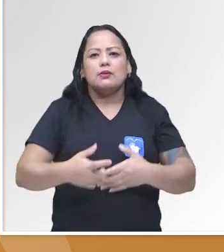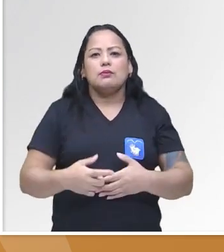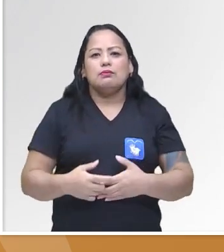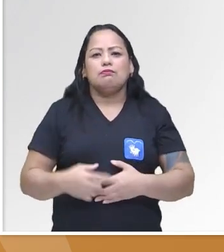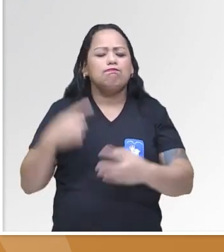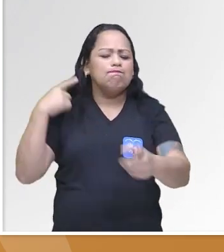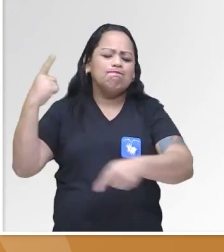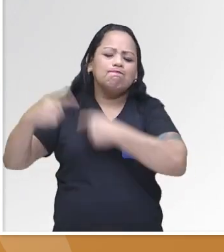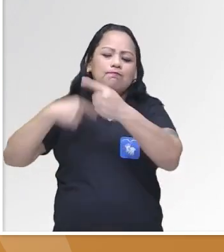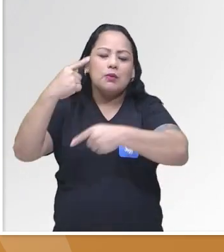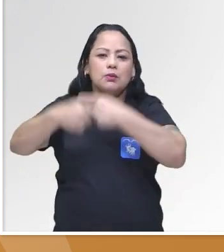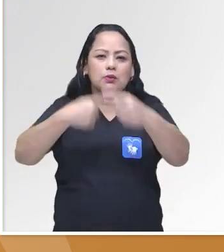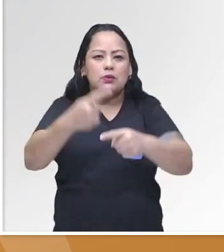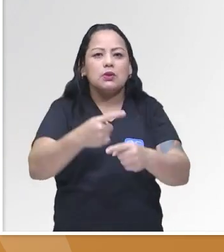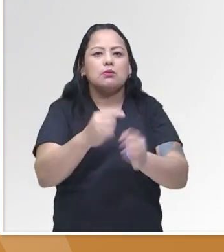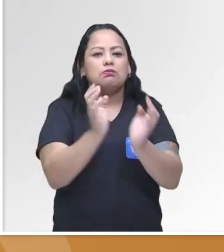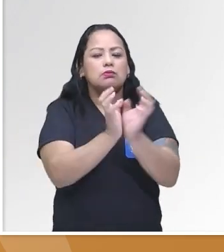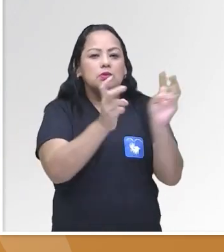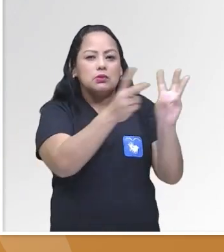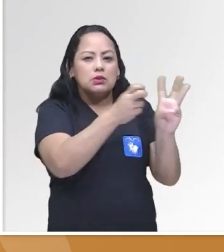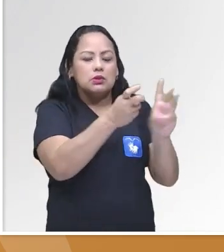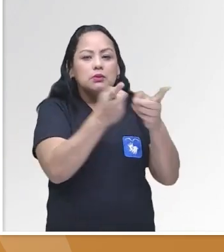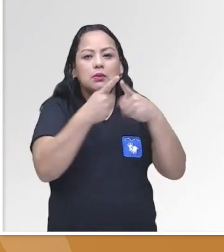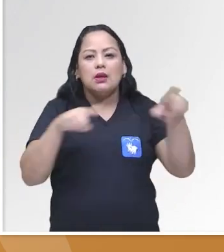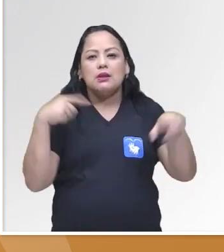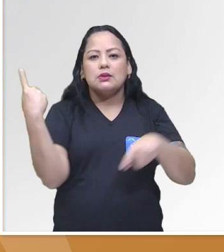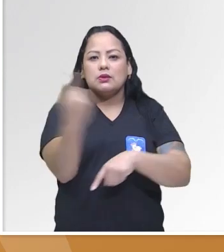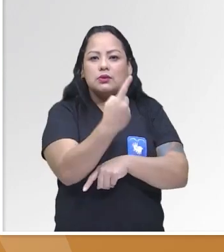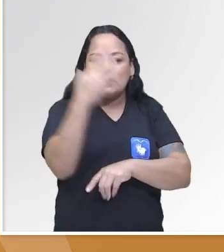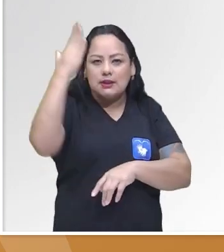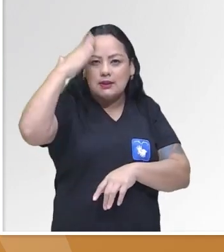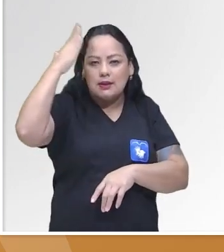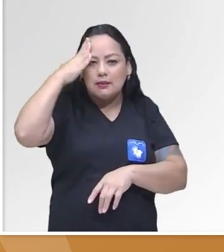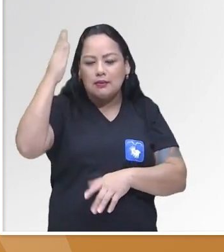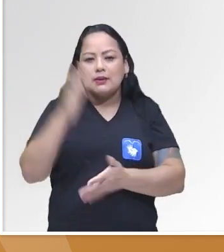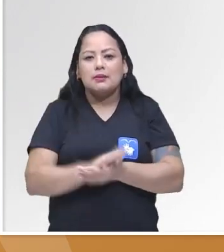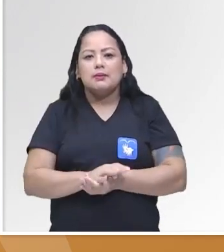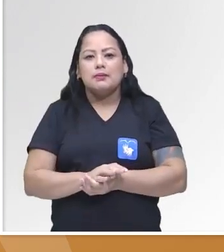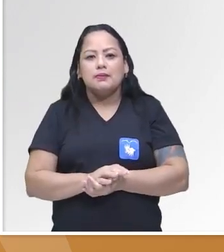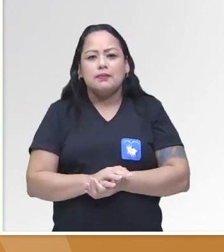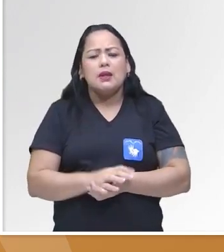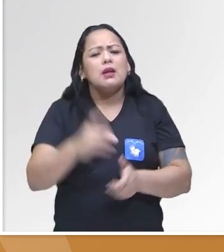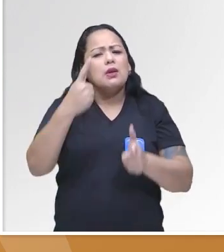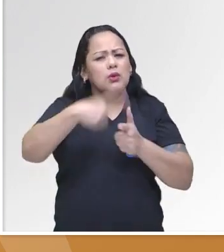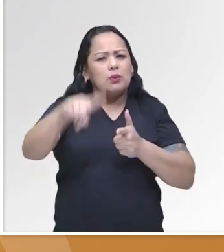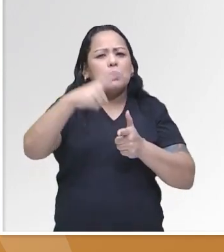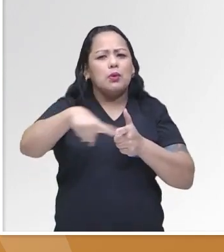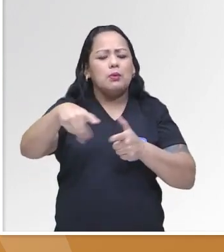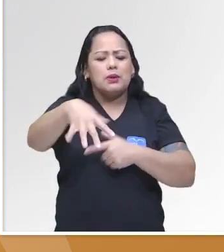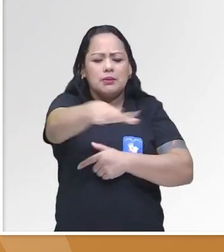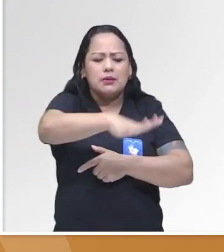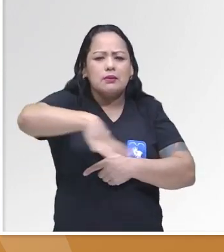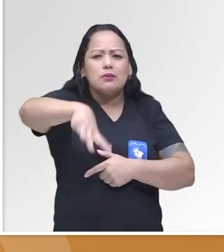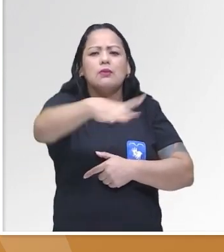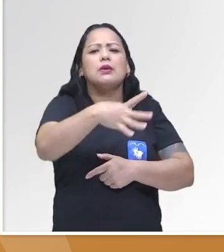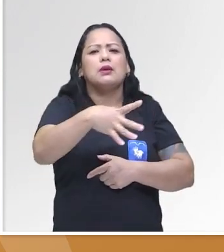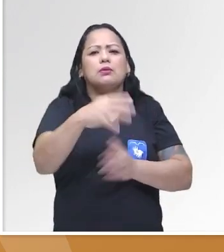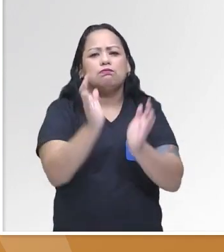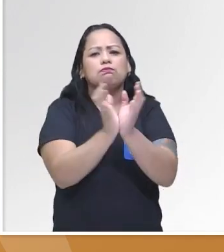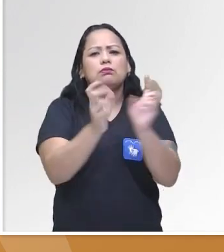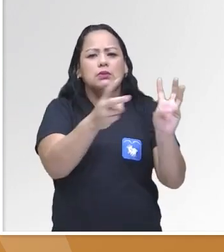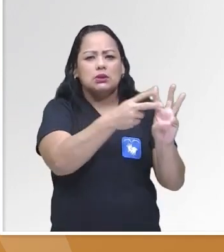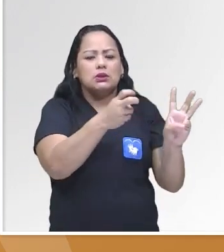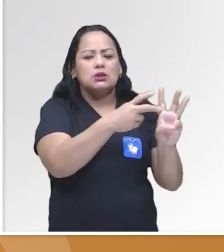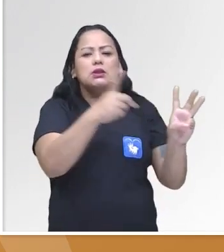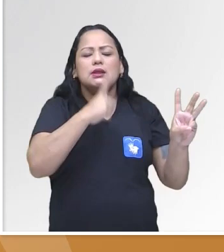em geração. Mas nós sabemos hoje que muitas problemáticas envolvem as aldeias indígenas. Não é verdade?